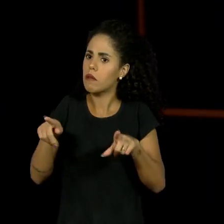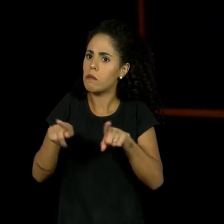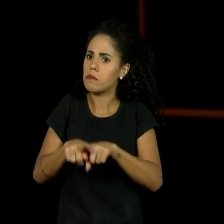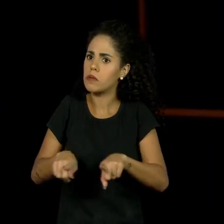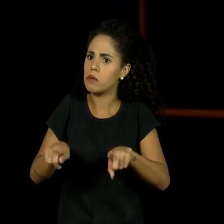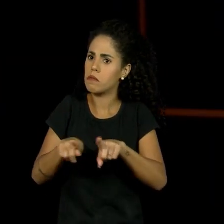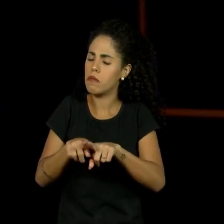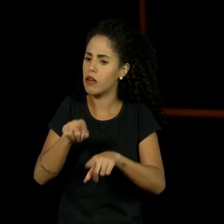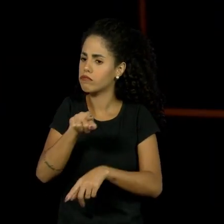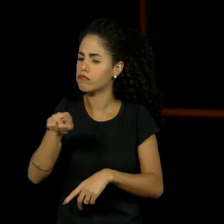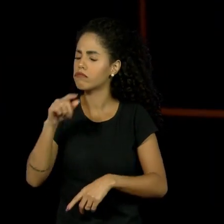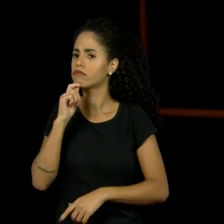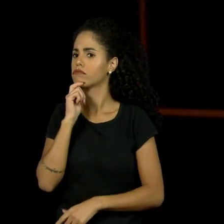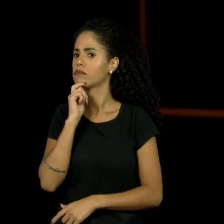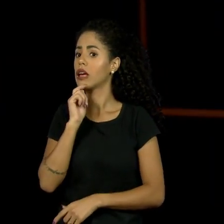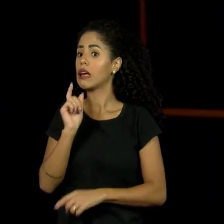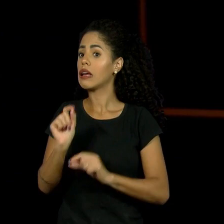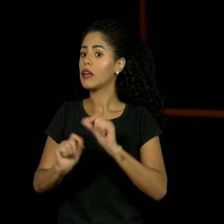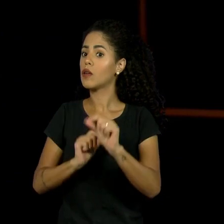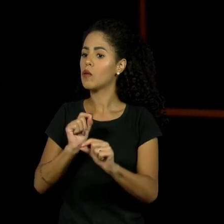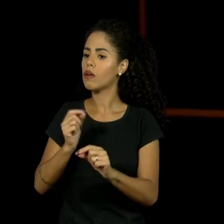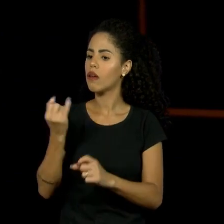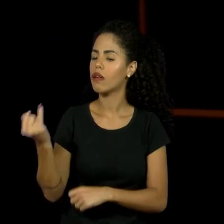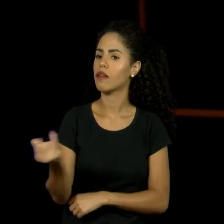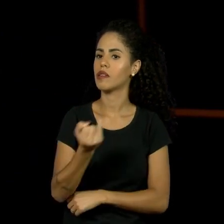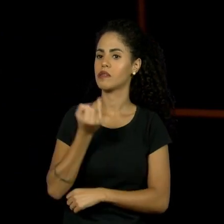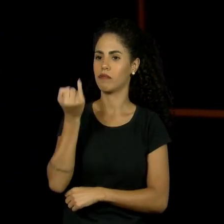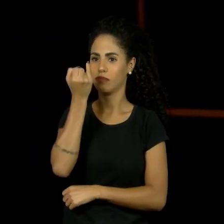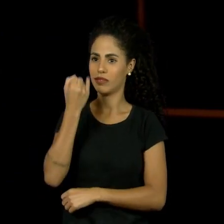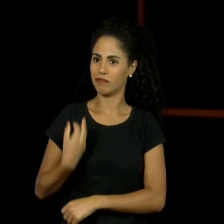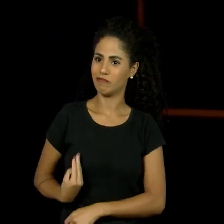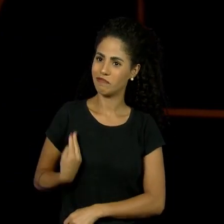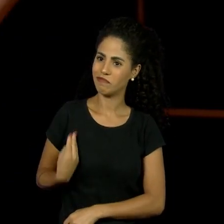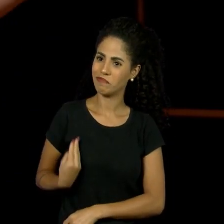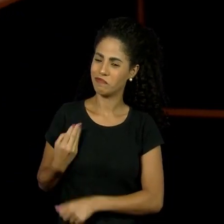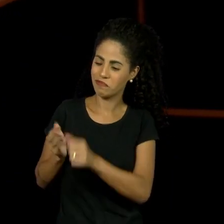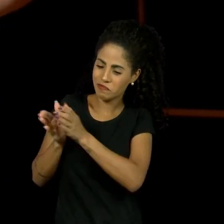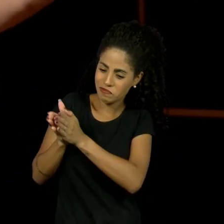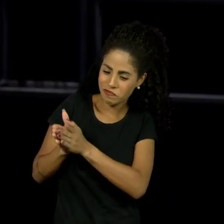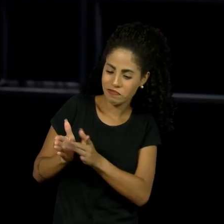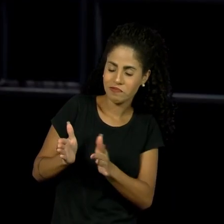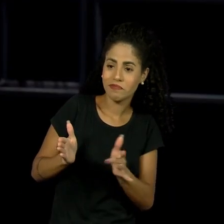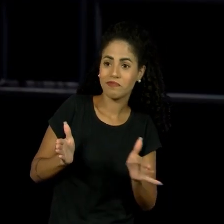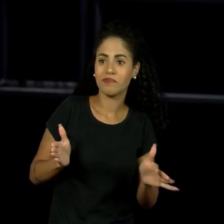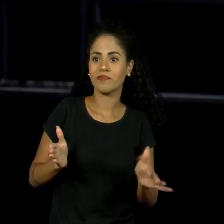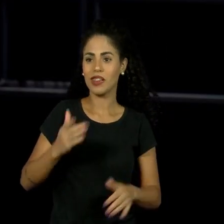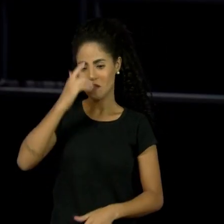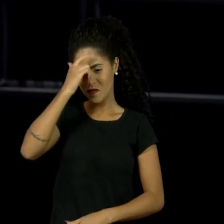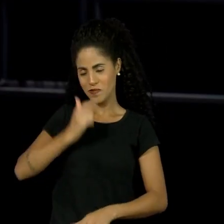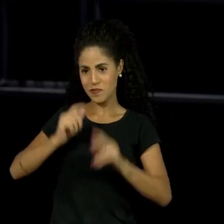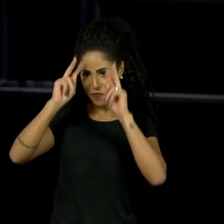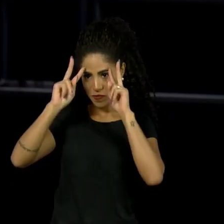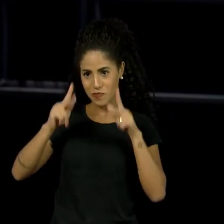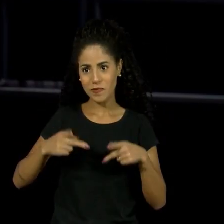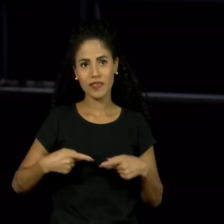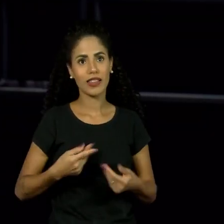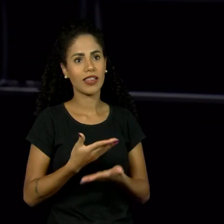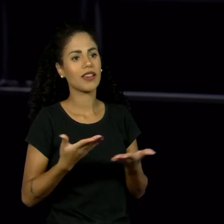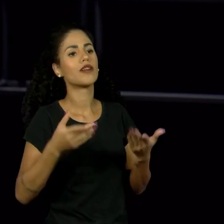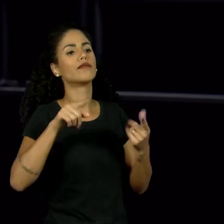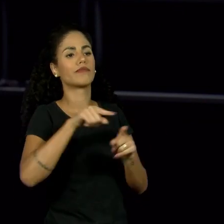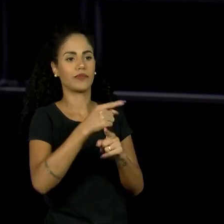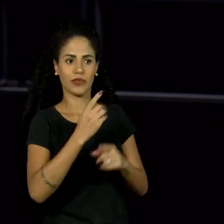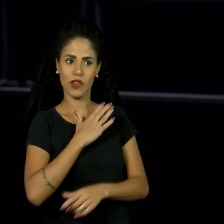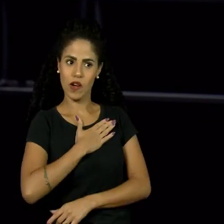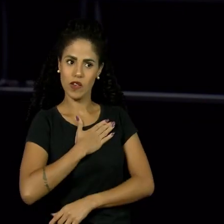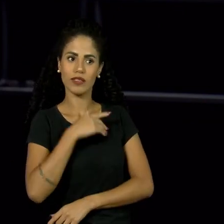também que tiveram importância na minha trajetória humana. Bom, e quem se interessa por boa música sabe que